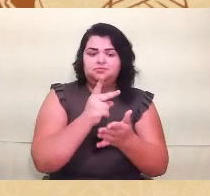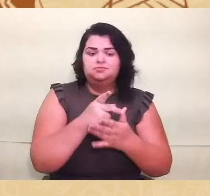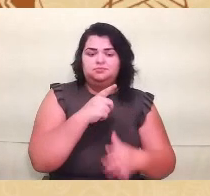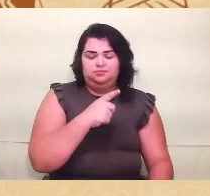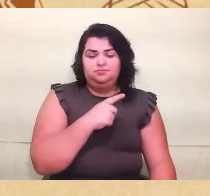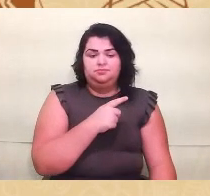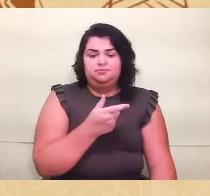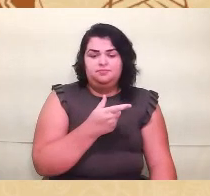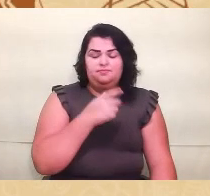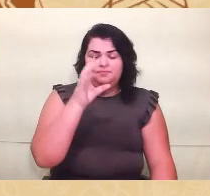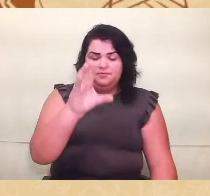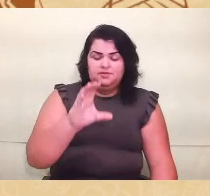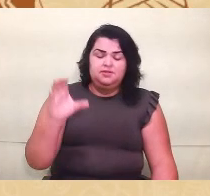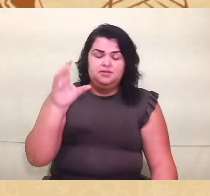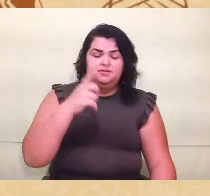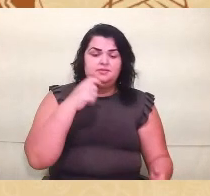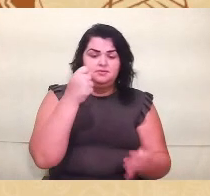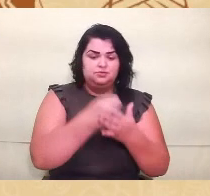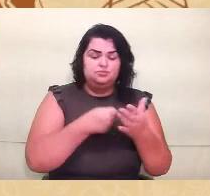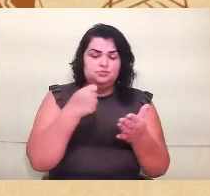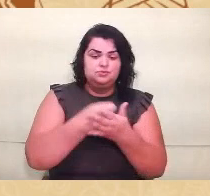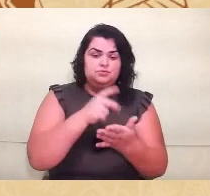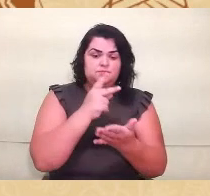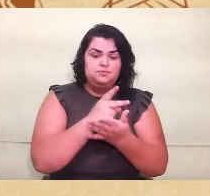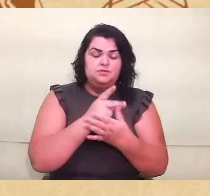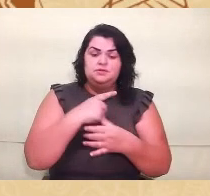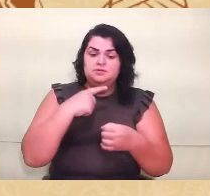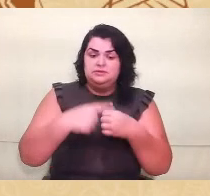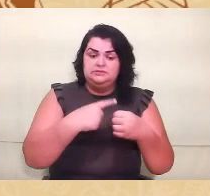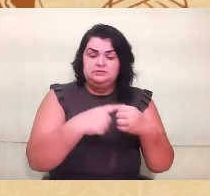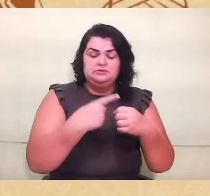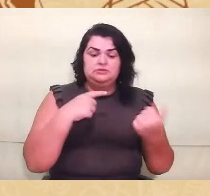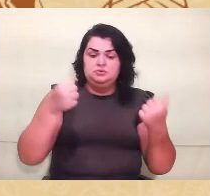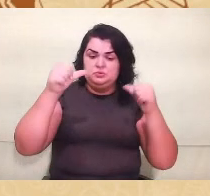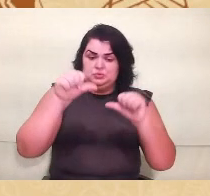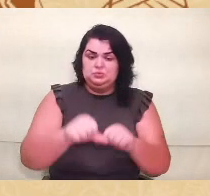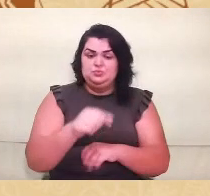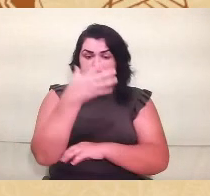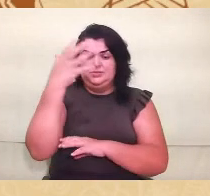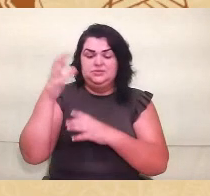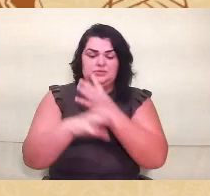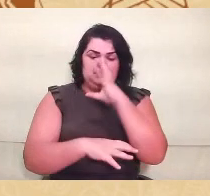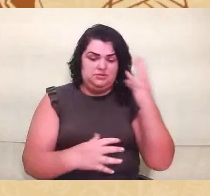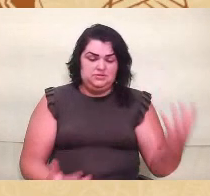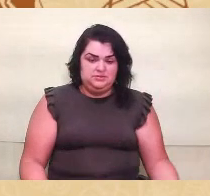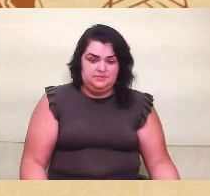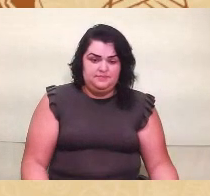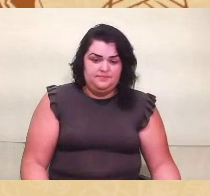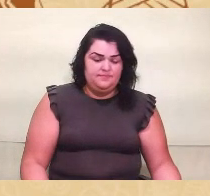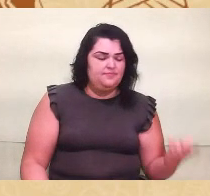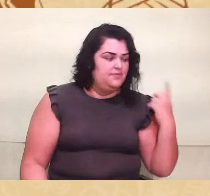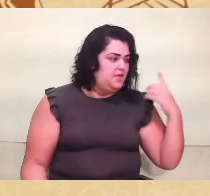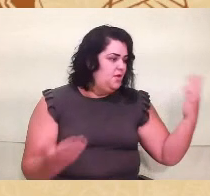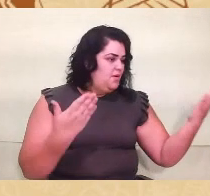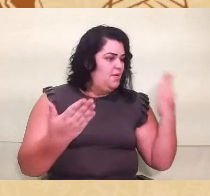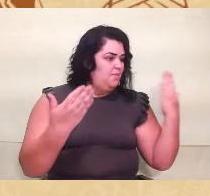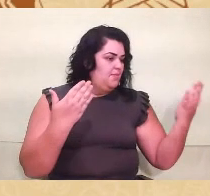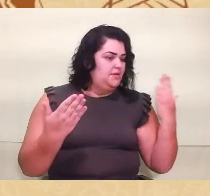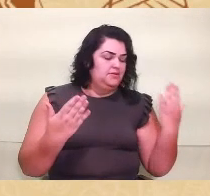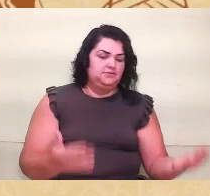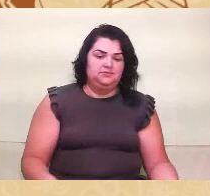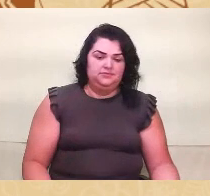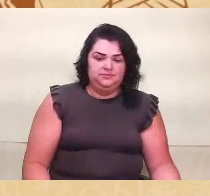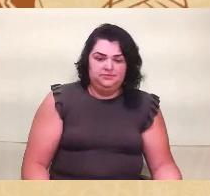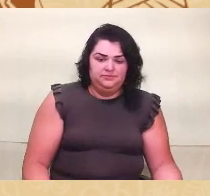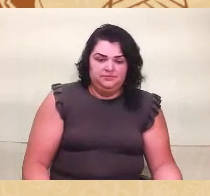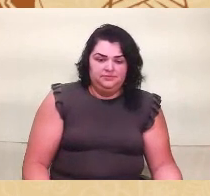gente luta contra um tal de Porto Sul, que vai desgraçar aquela natureza daqui. Aí eu cito aqui um baiano, cantor baiano, poeta,